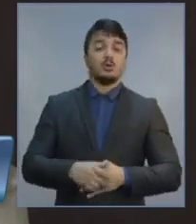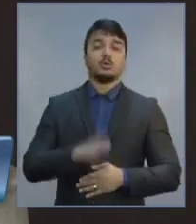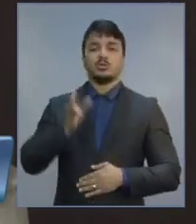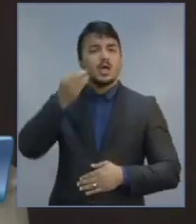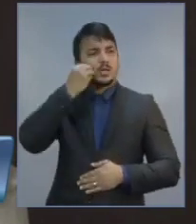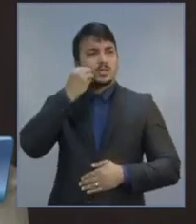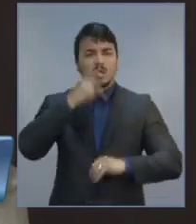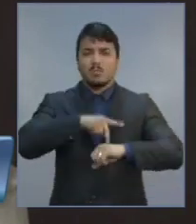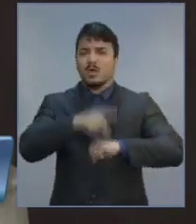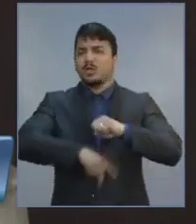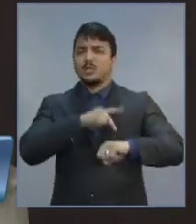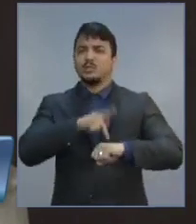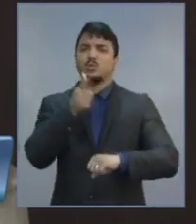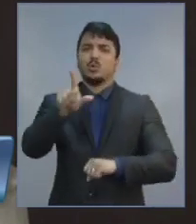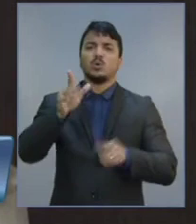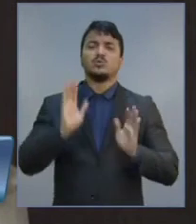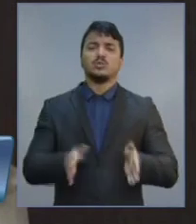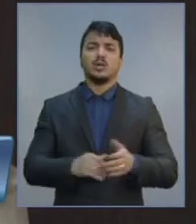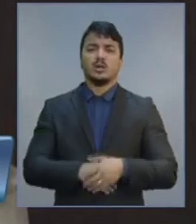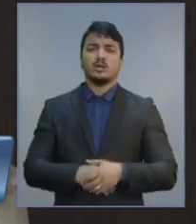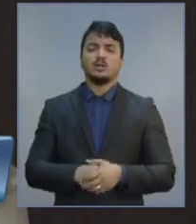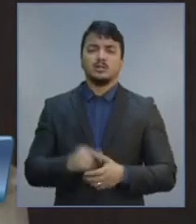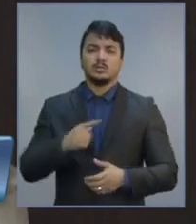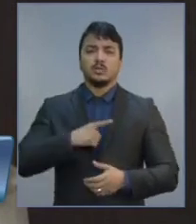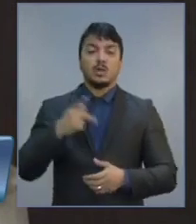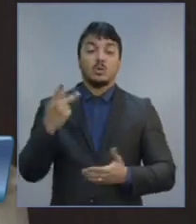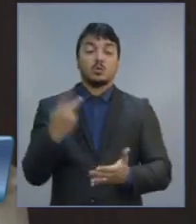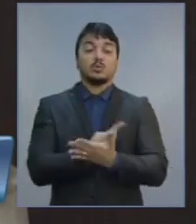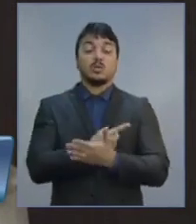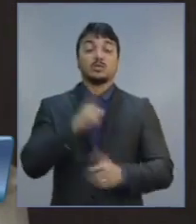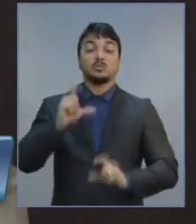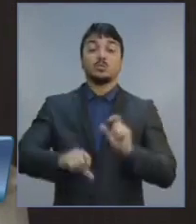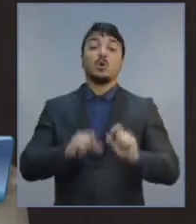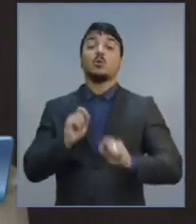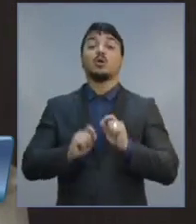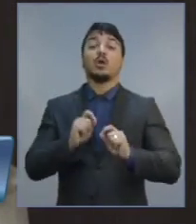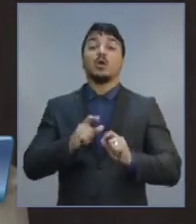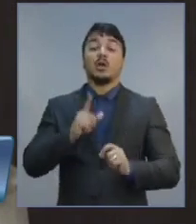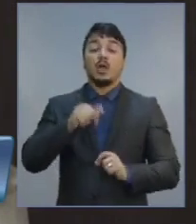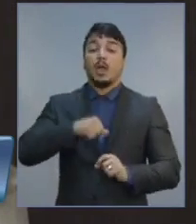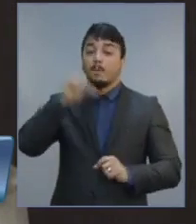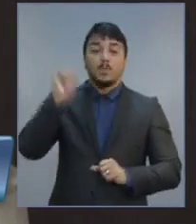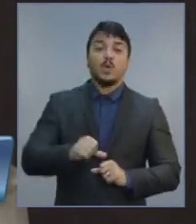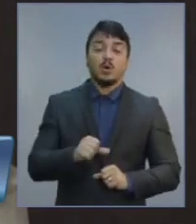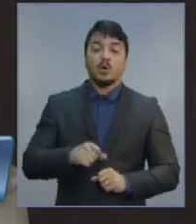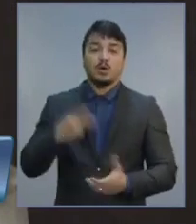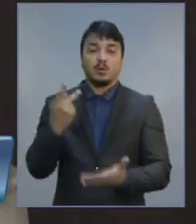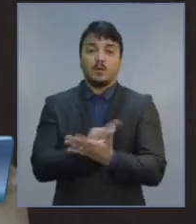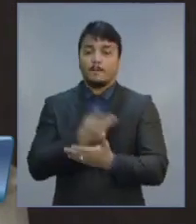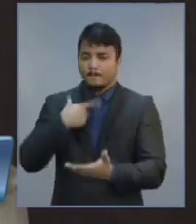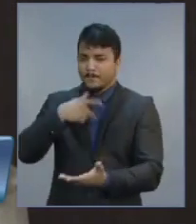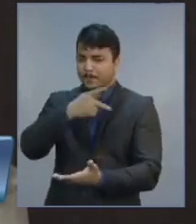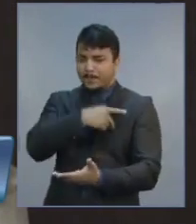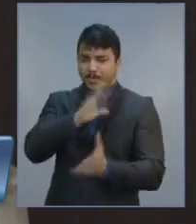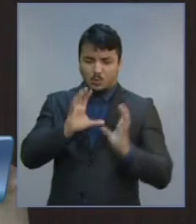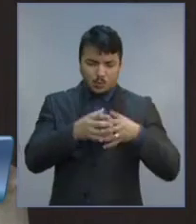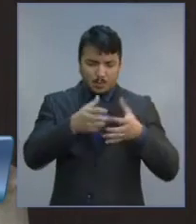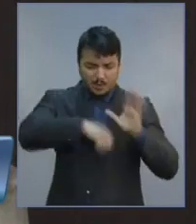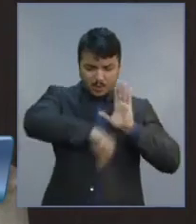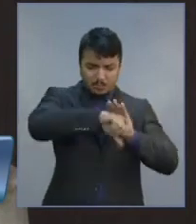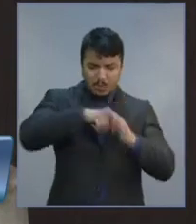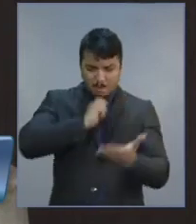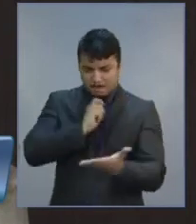testado em outros países. Há um efeito colateral quando se busca esse tipo de sanção pecuniária,